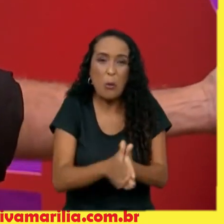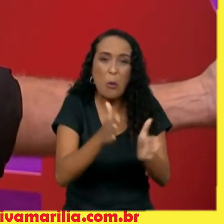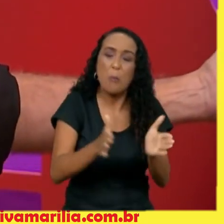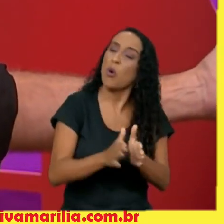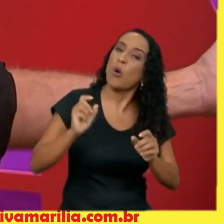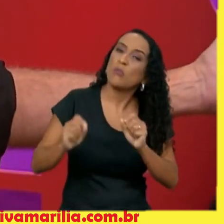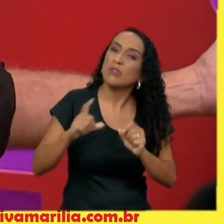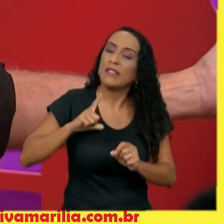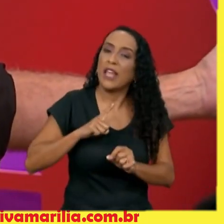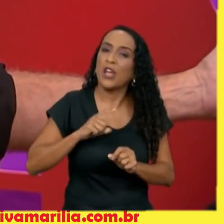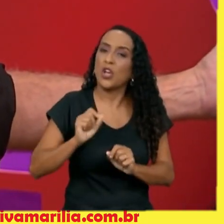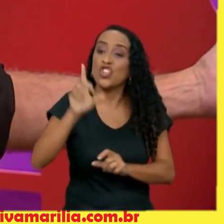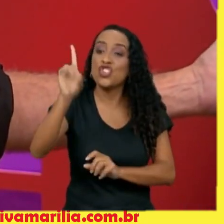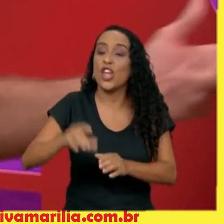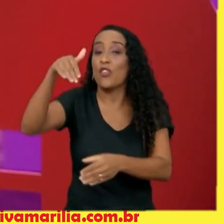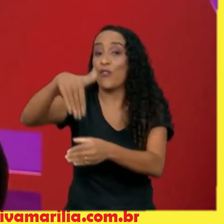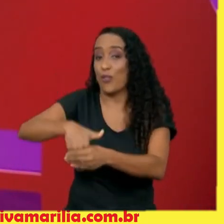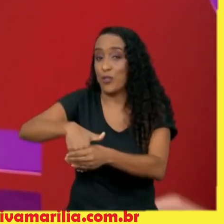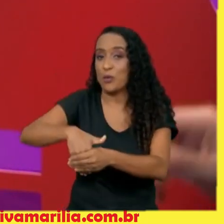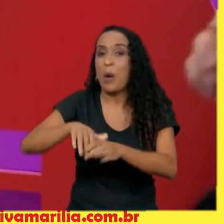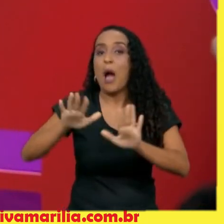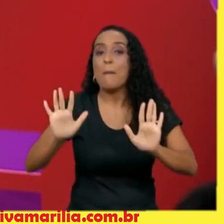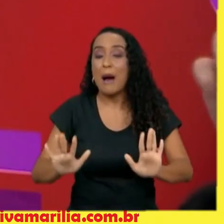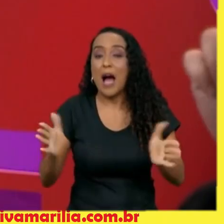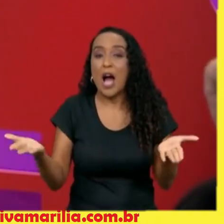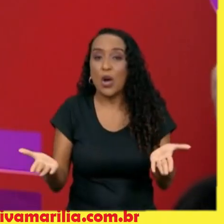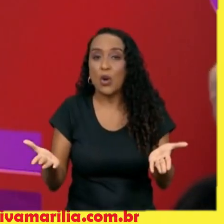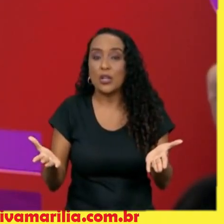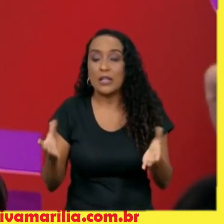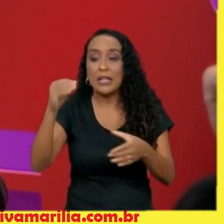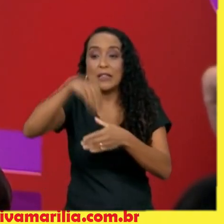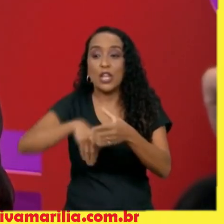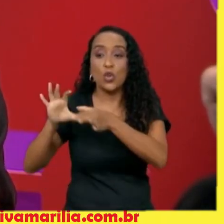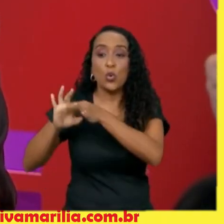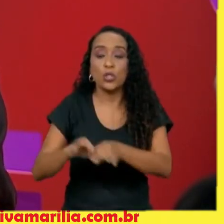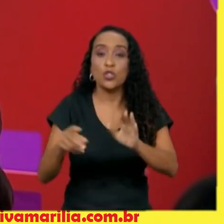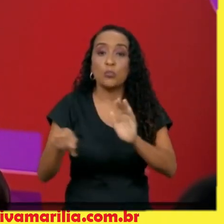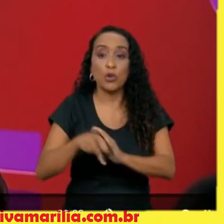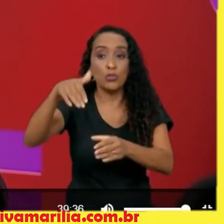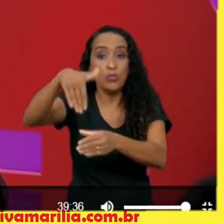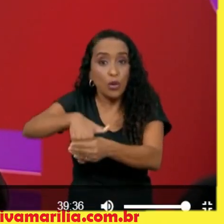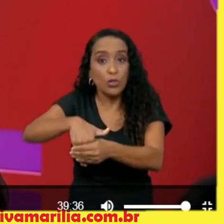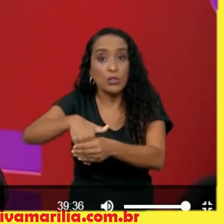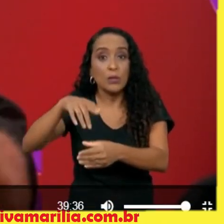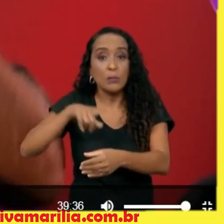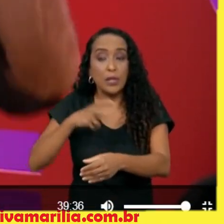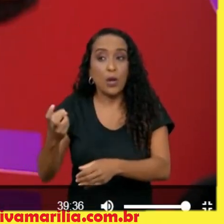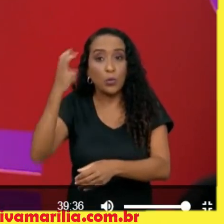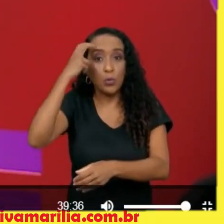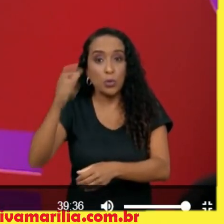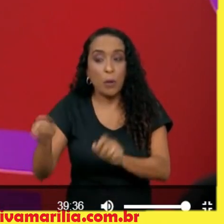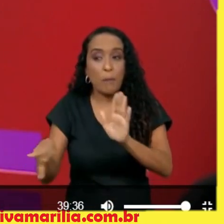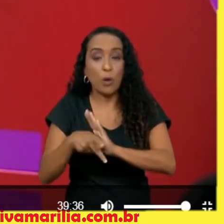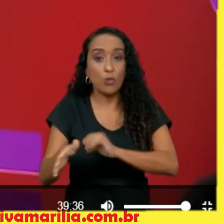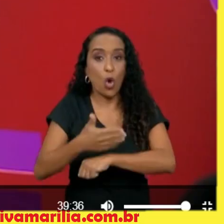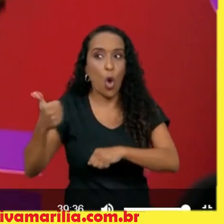sequer tivessem direito a votos antes, né? Mas agora dentro de um contexto do voto, para você criar uma cultura de golpes de Estado. toda vez